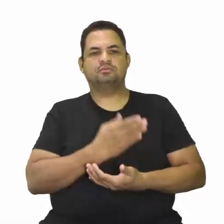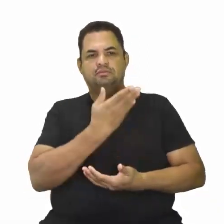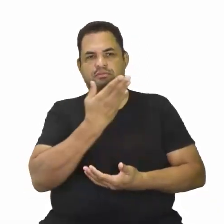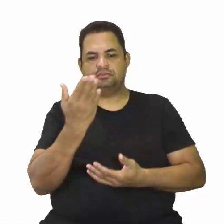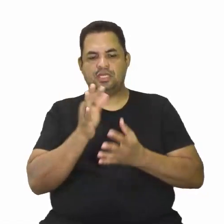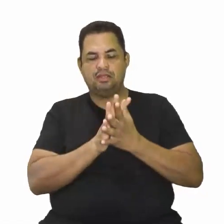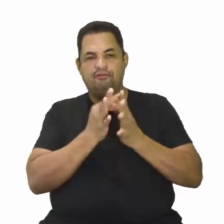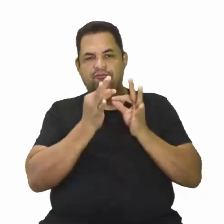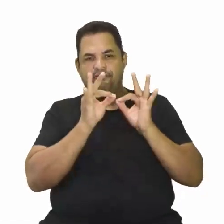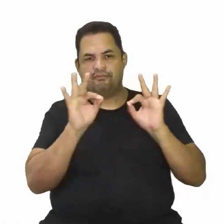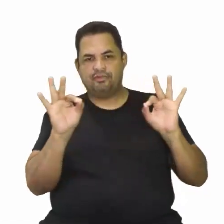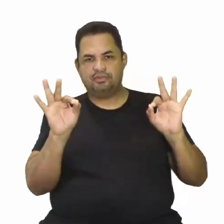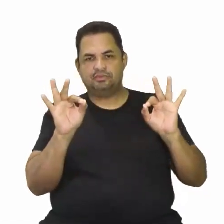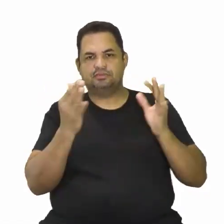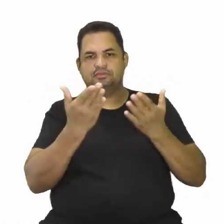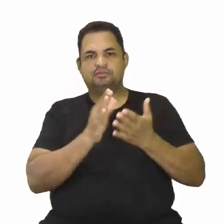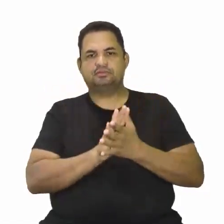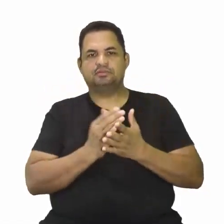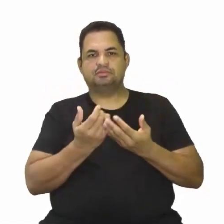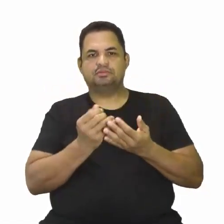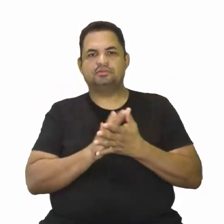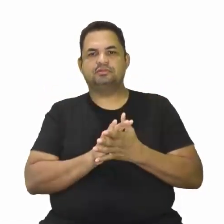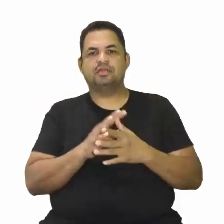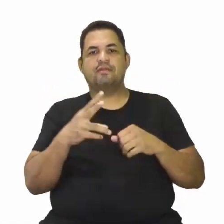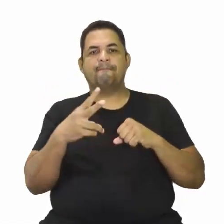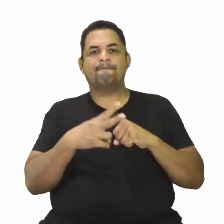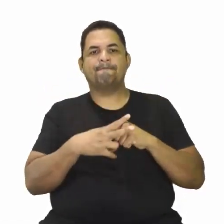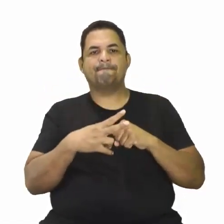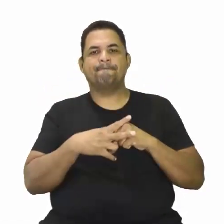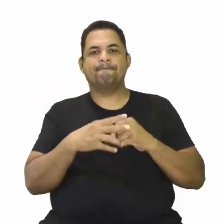as frases com os seguintes possessivos